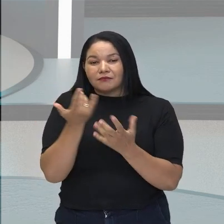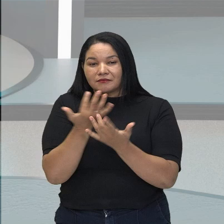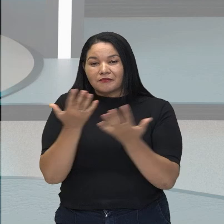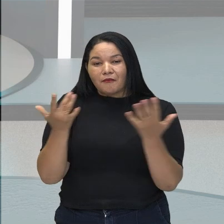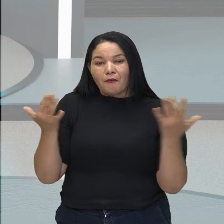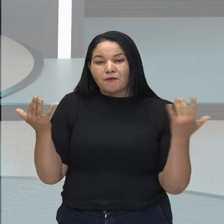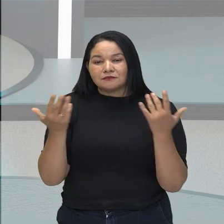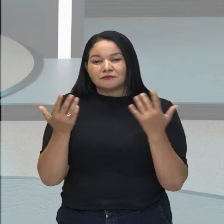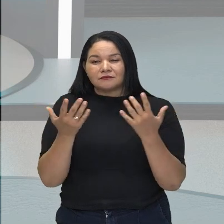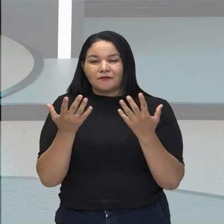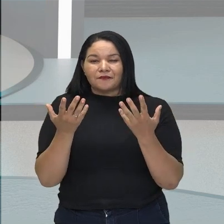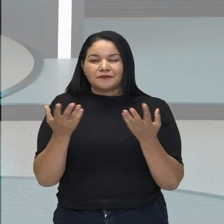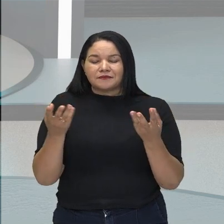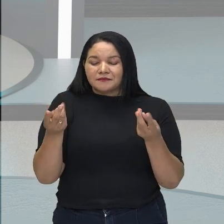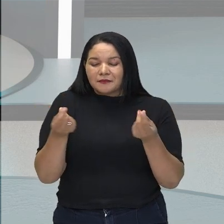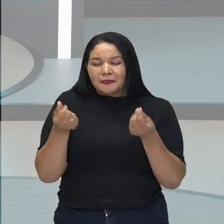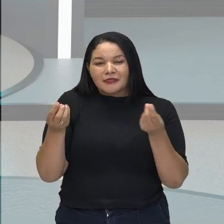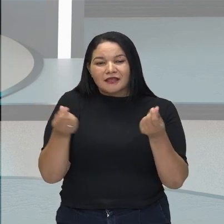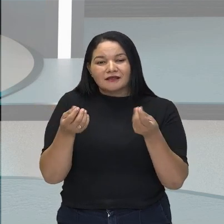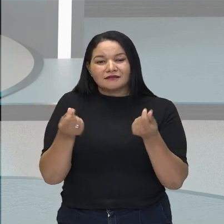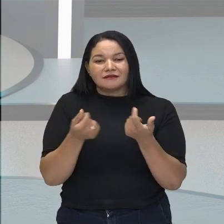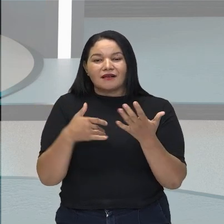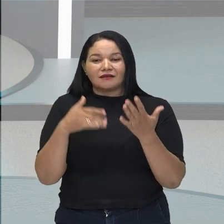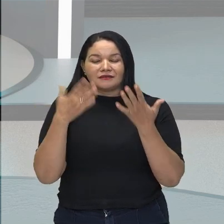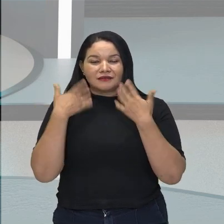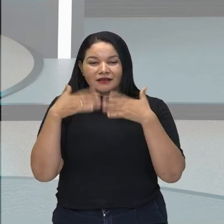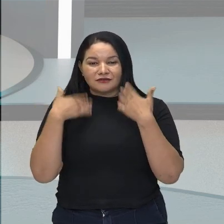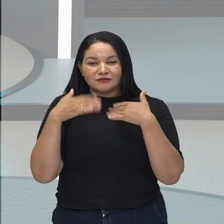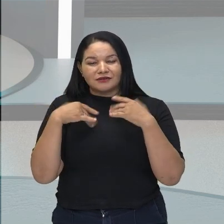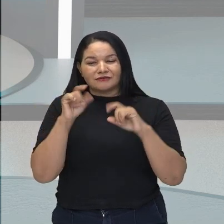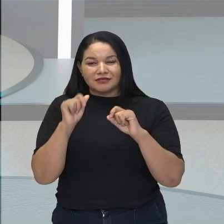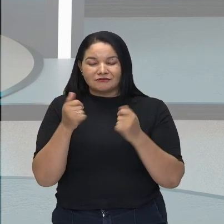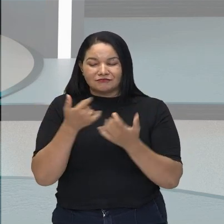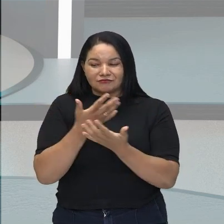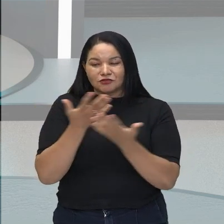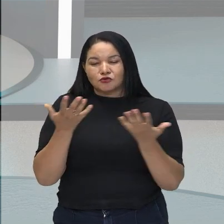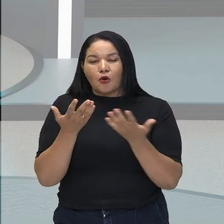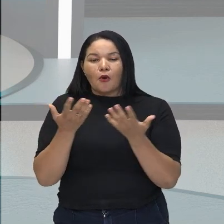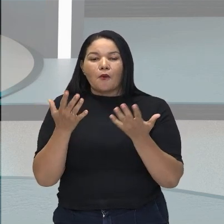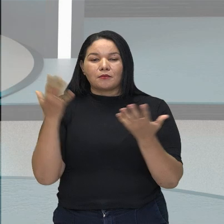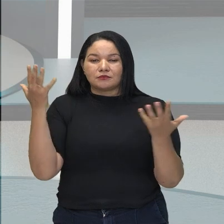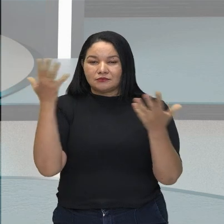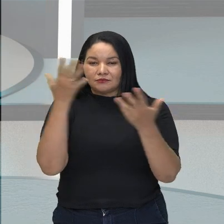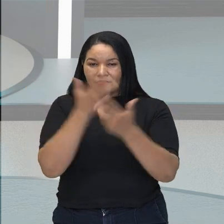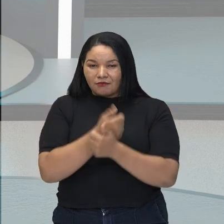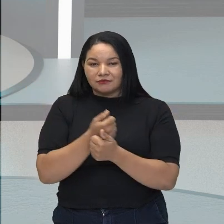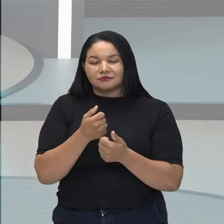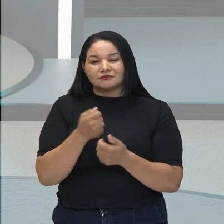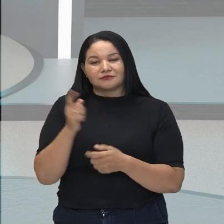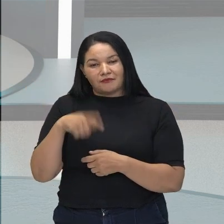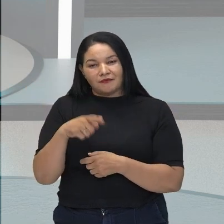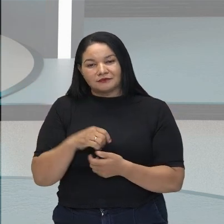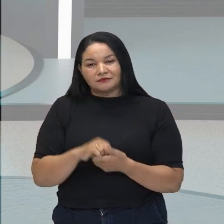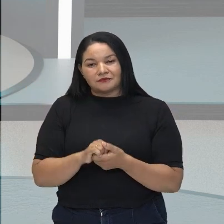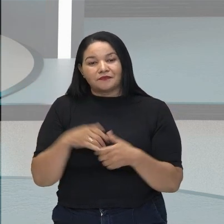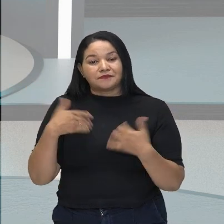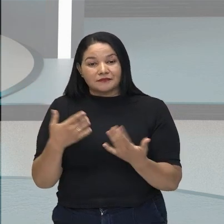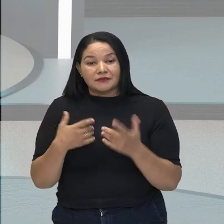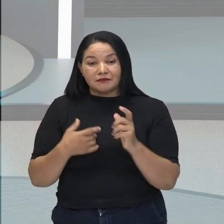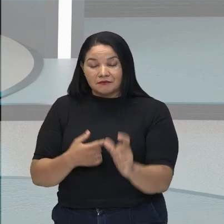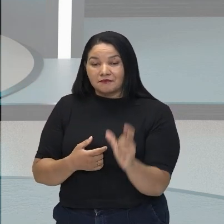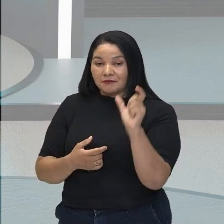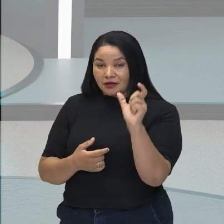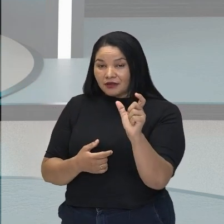uma delicada tela natural que embeleza a paisagem. Então, tenho tulipán